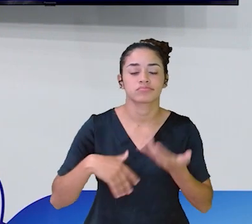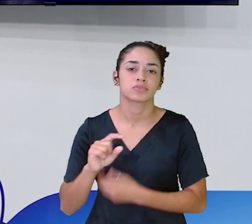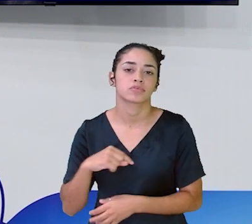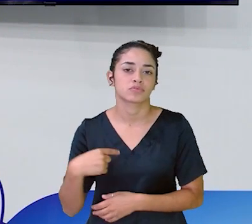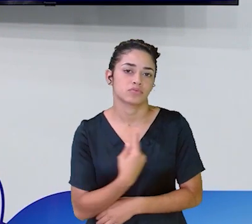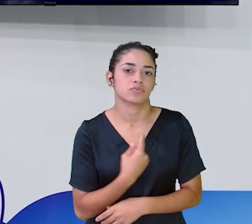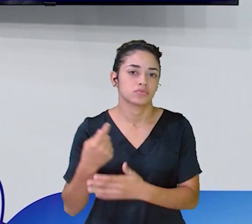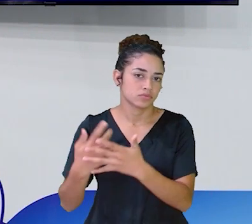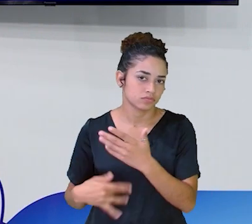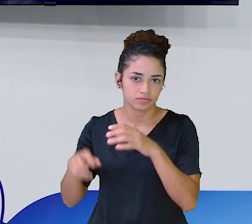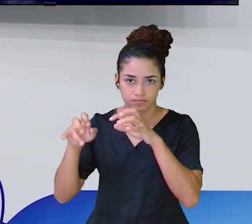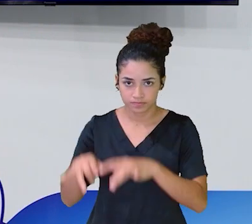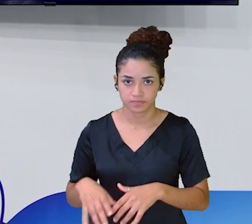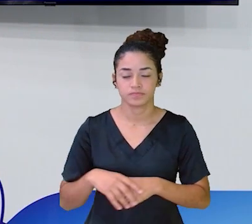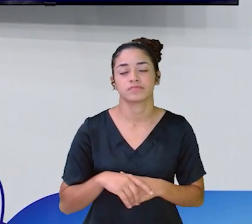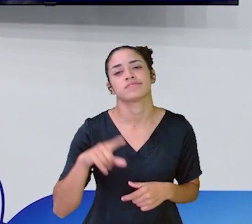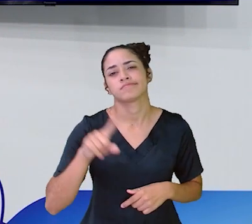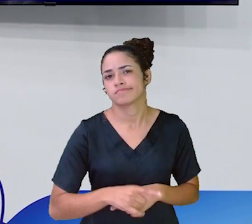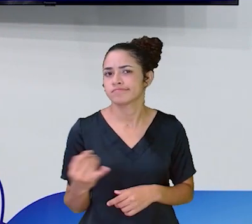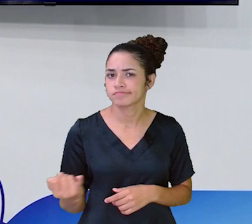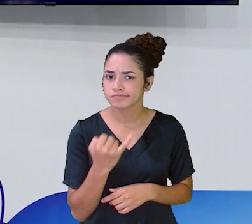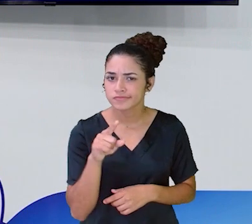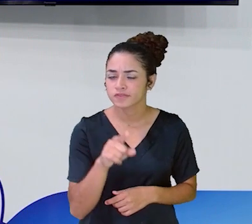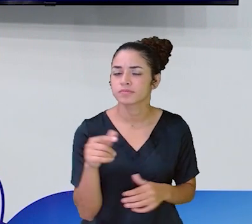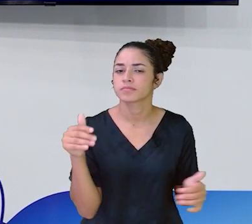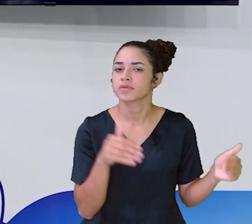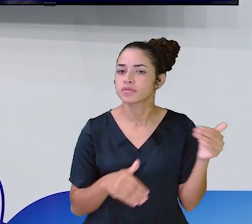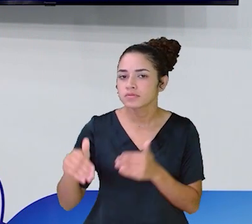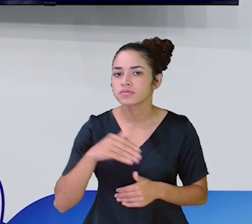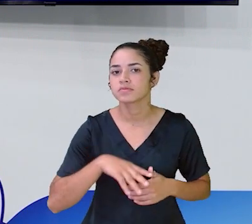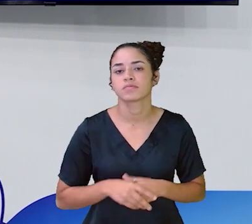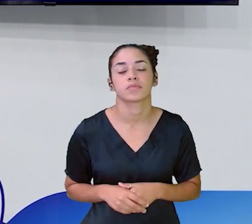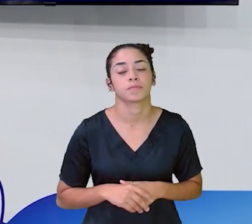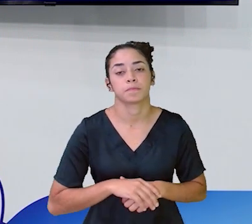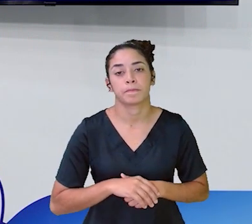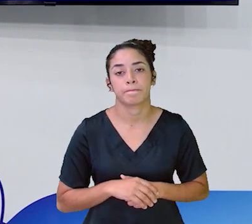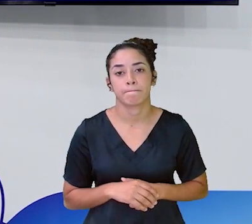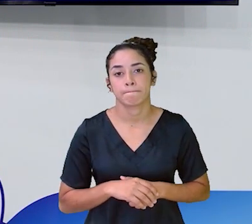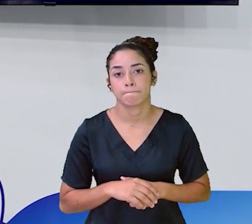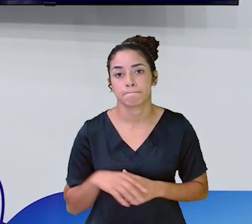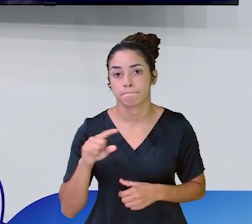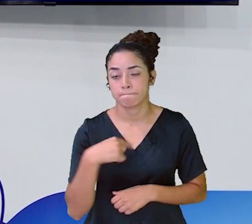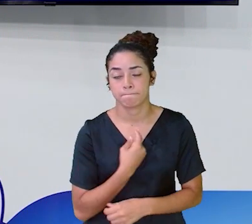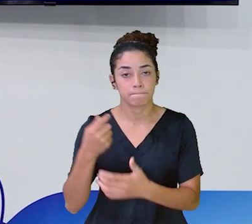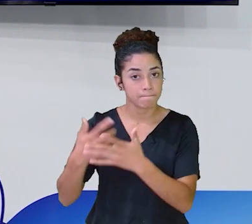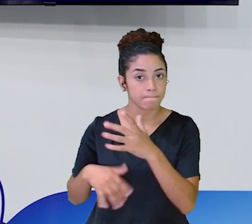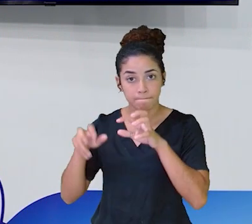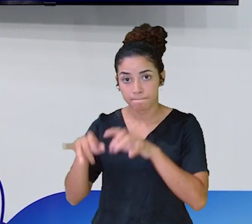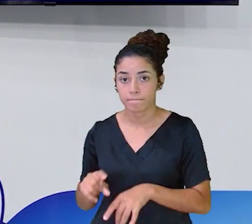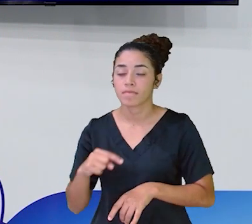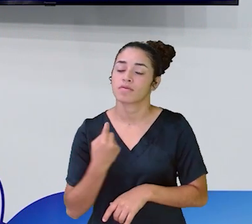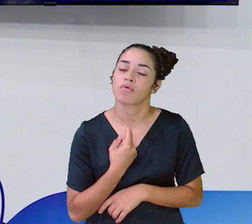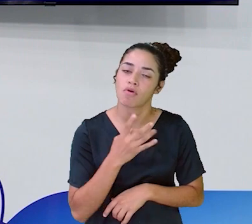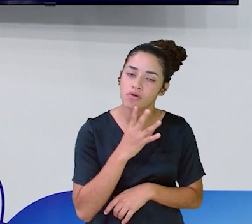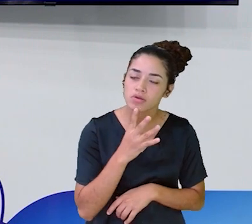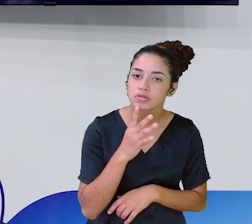nosso chat. E é muito importante a participação de você, estudante, em nosso chat. É assim que a gente se